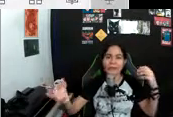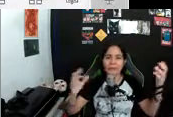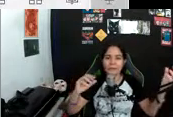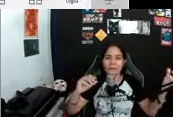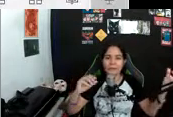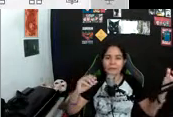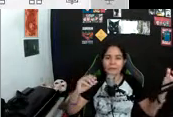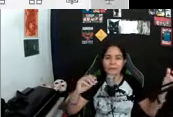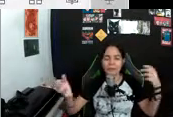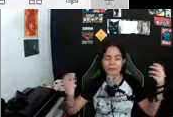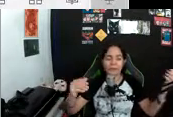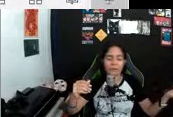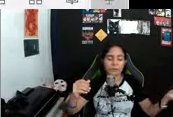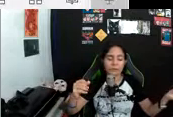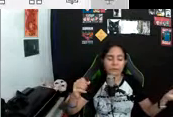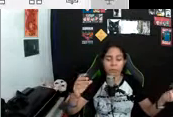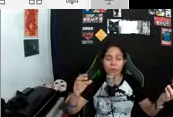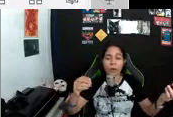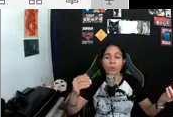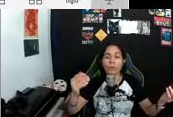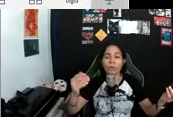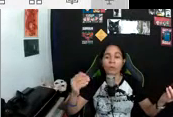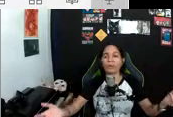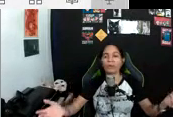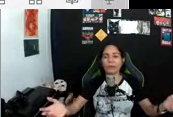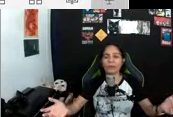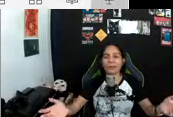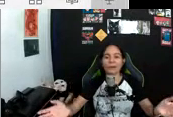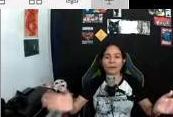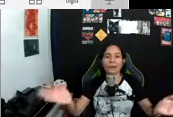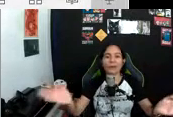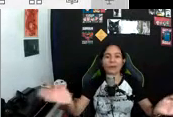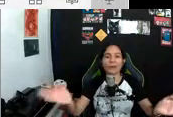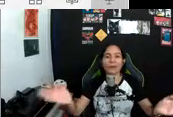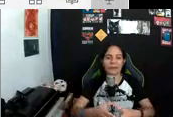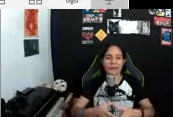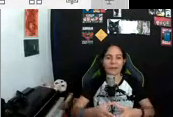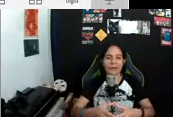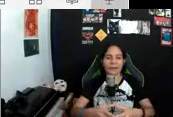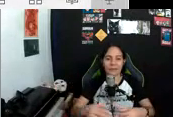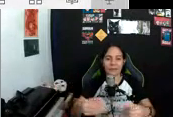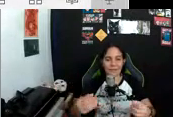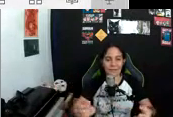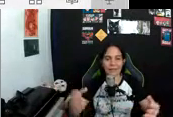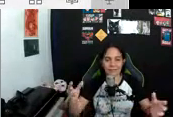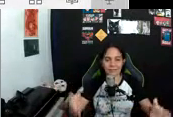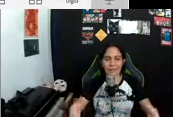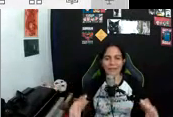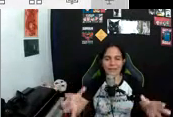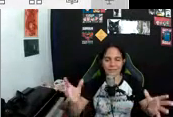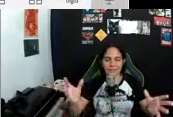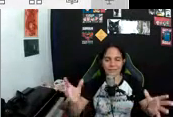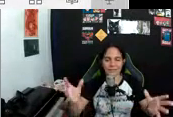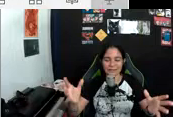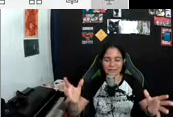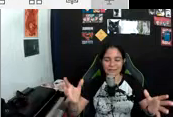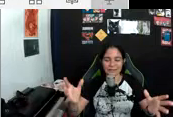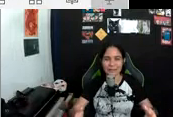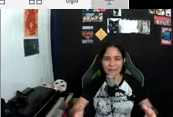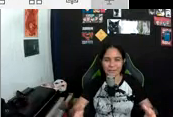ter cuidado, né? De atuar num país ou em outro, o direito. Então, o direito, né, a gente tem as leis